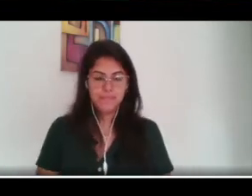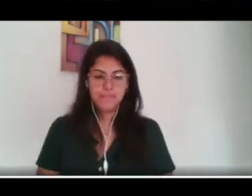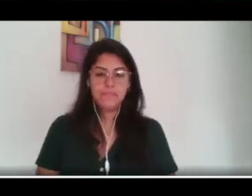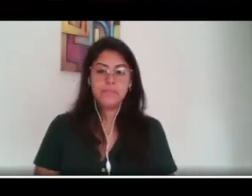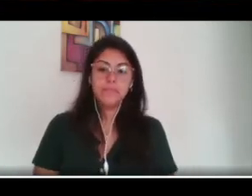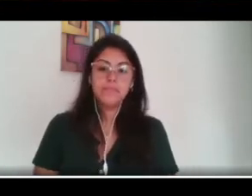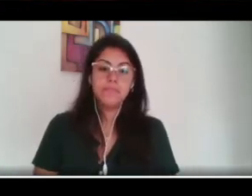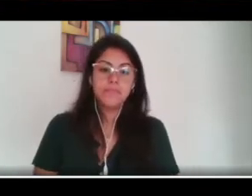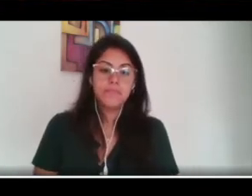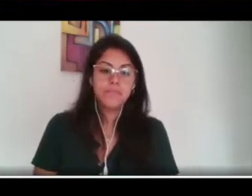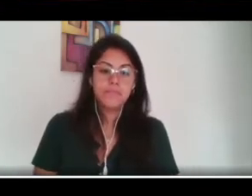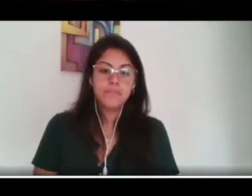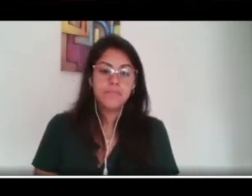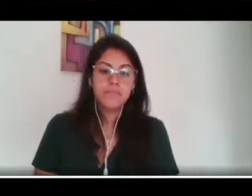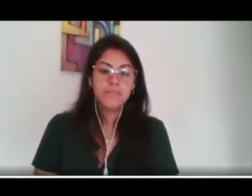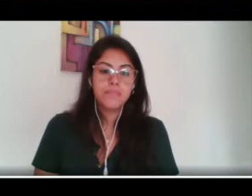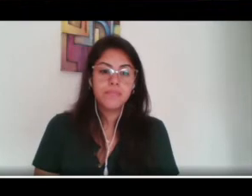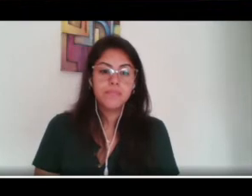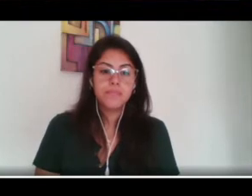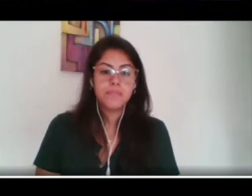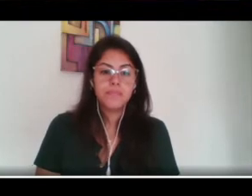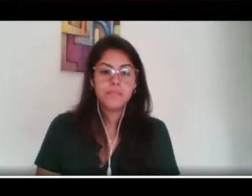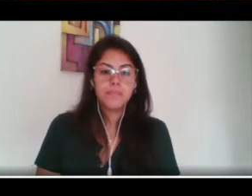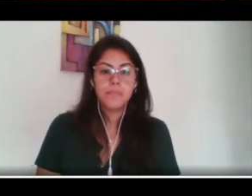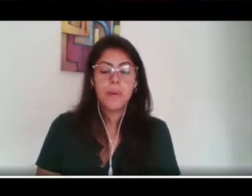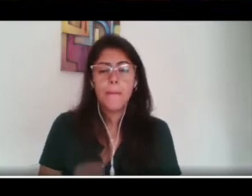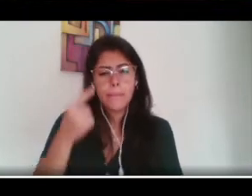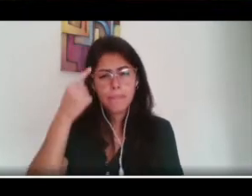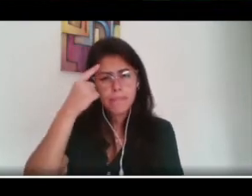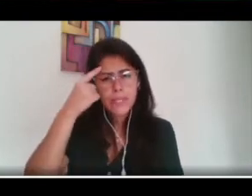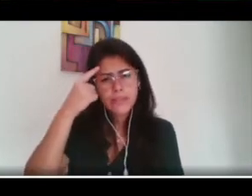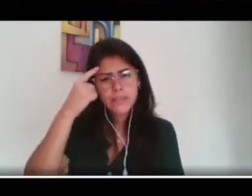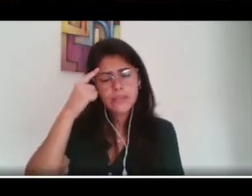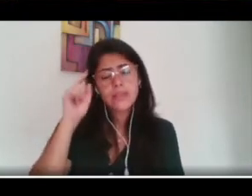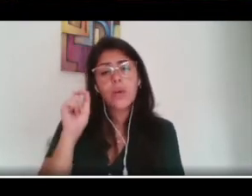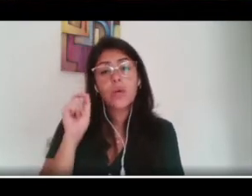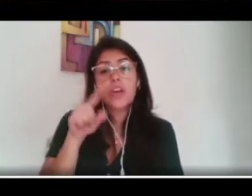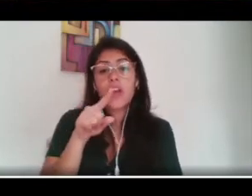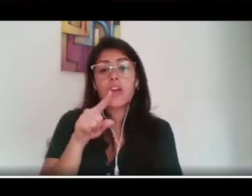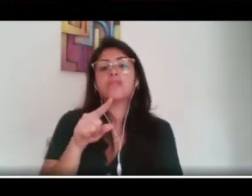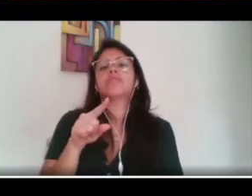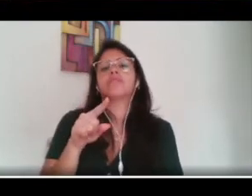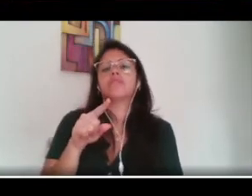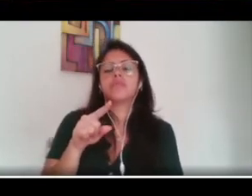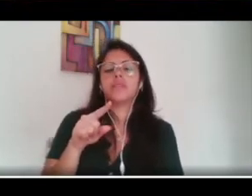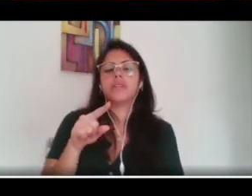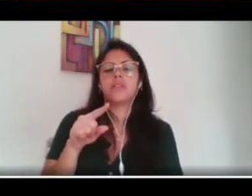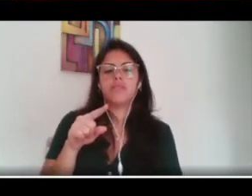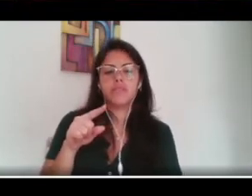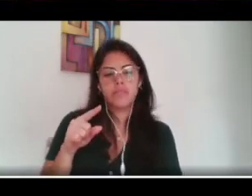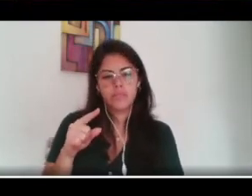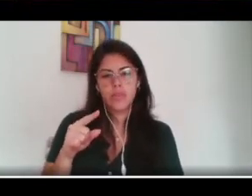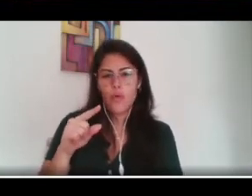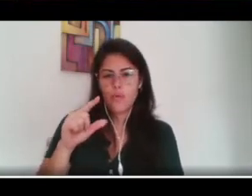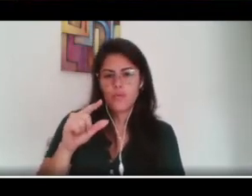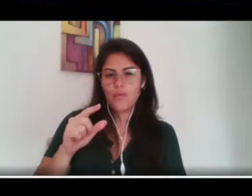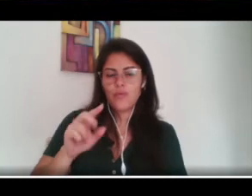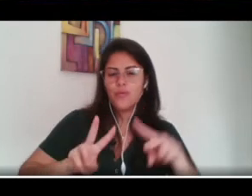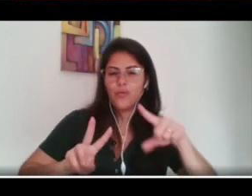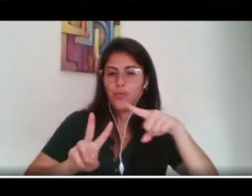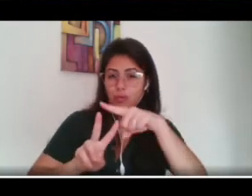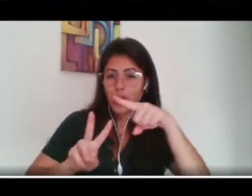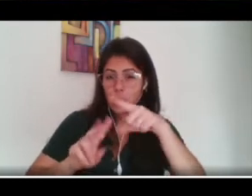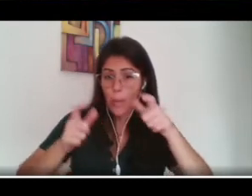Considere que o vetor posição de um objeto ou de uma partícula em função do tempo seja esse aqui,